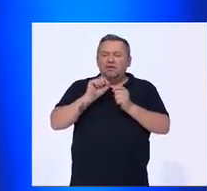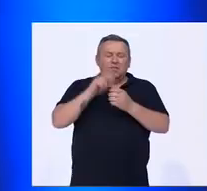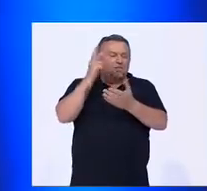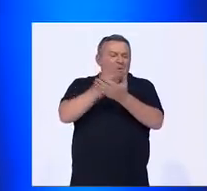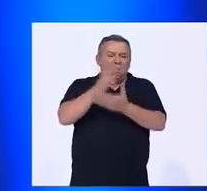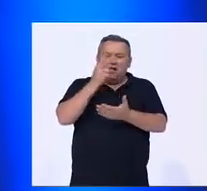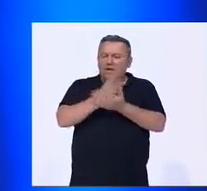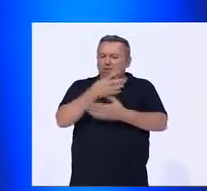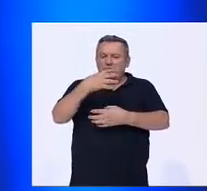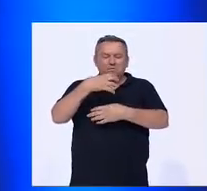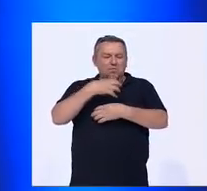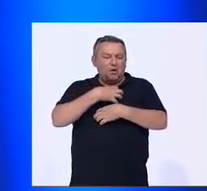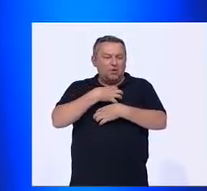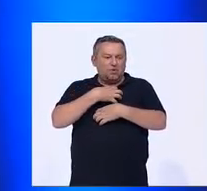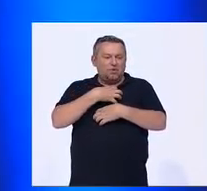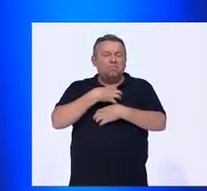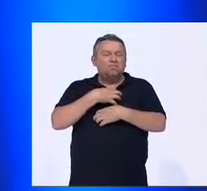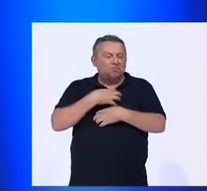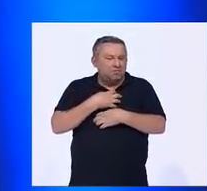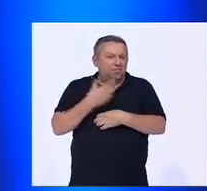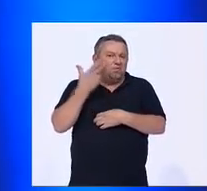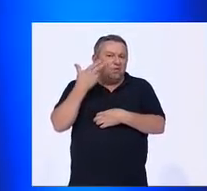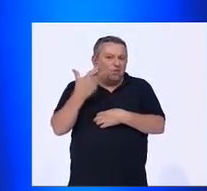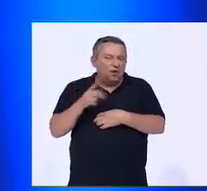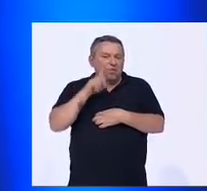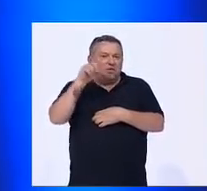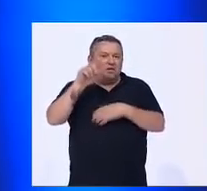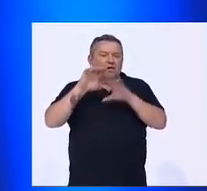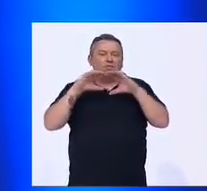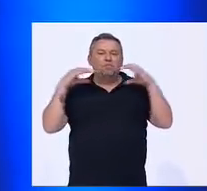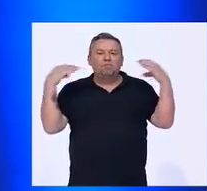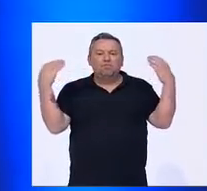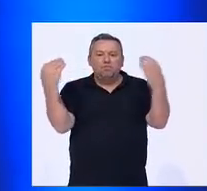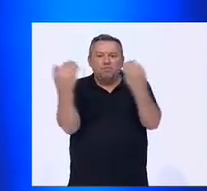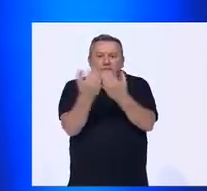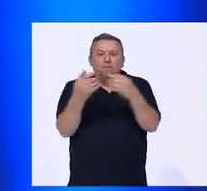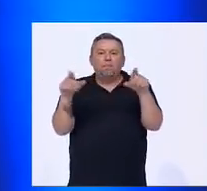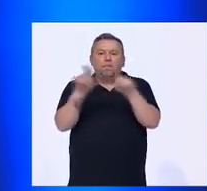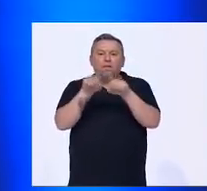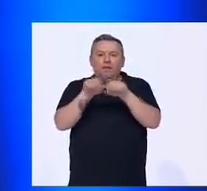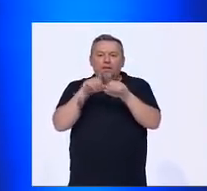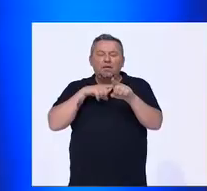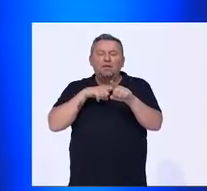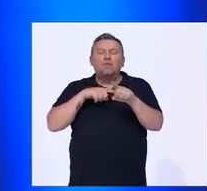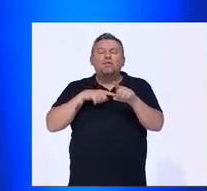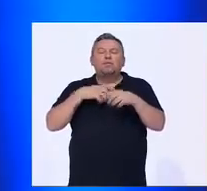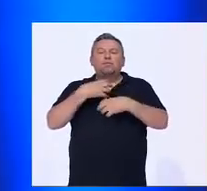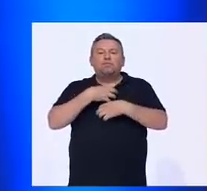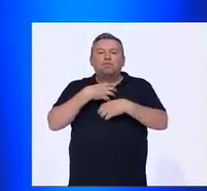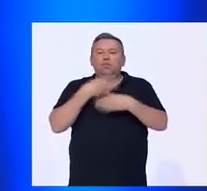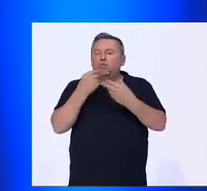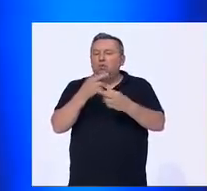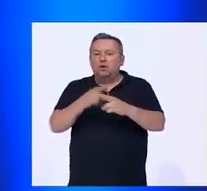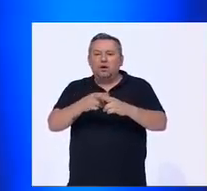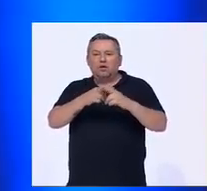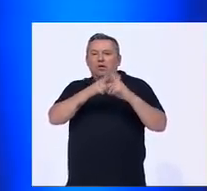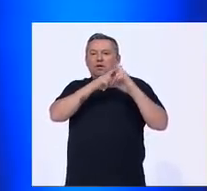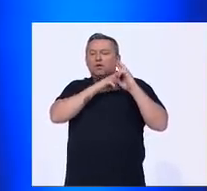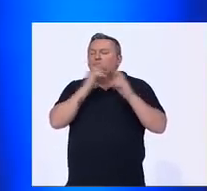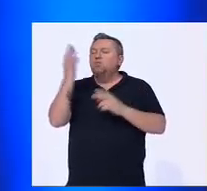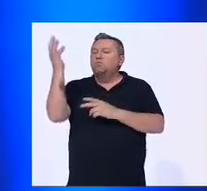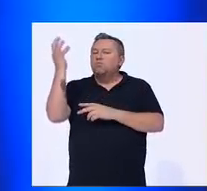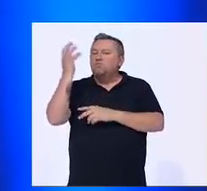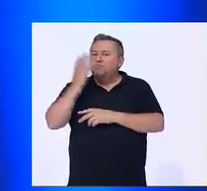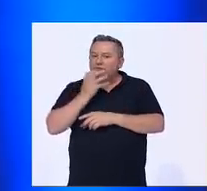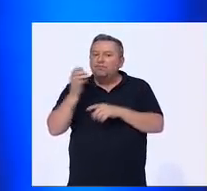modo que eu me comporto no Senado, que me comportei no jornalismo com muita responsabilidade, com muita